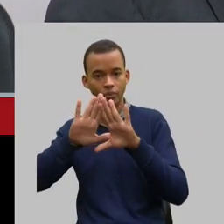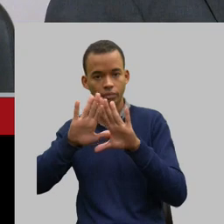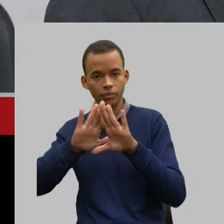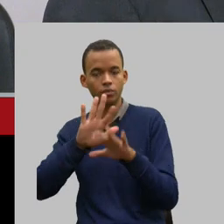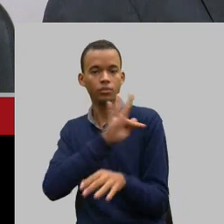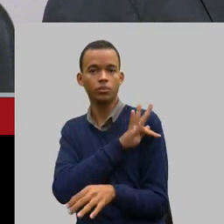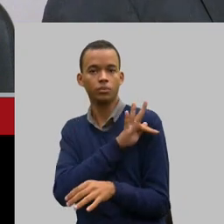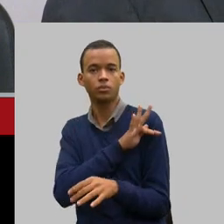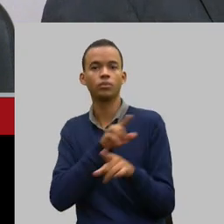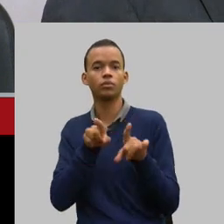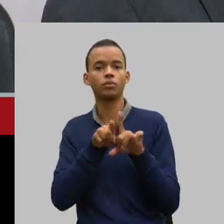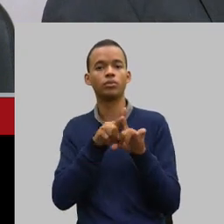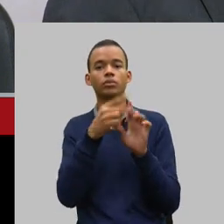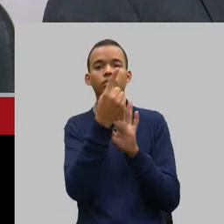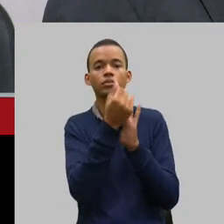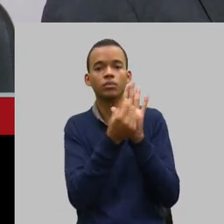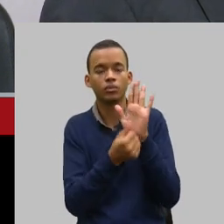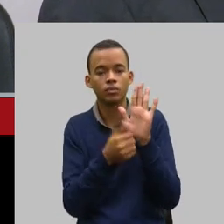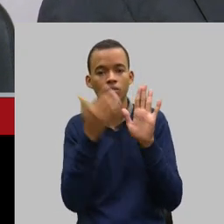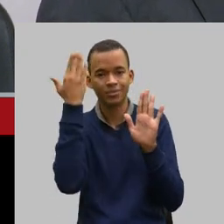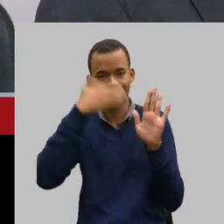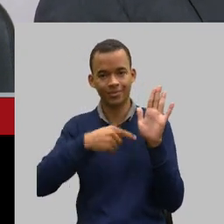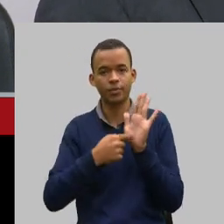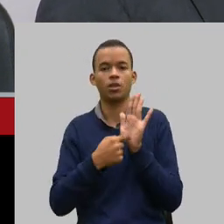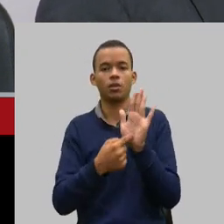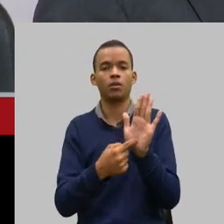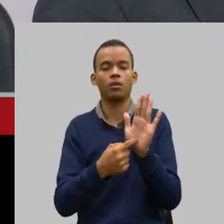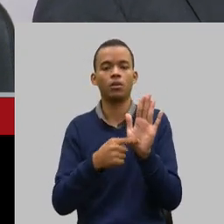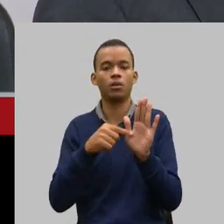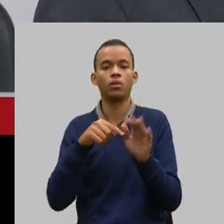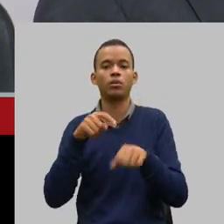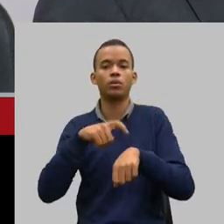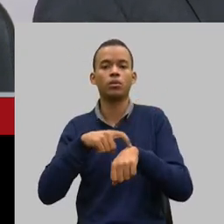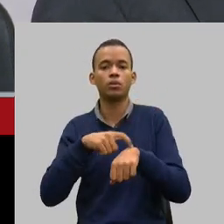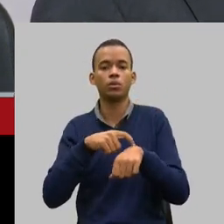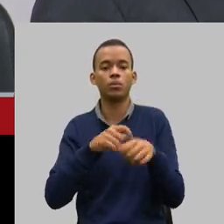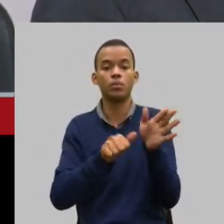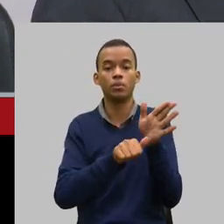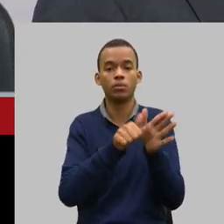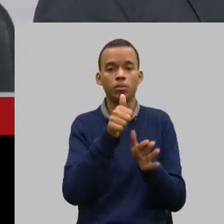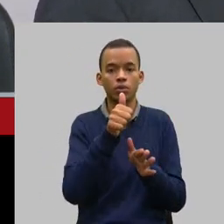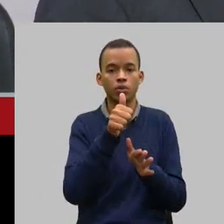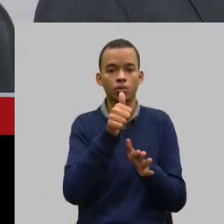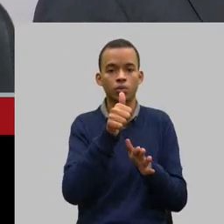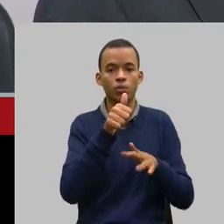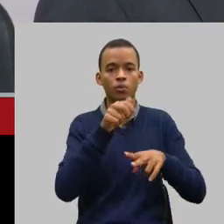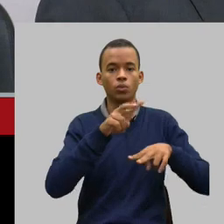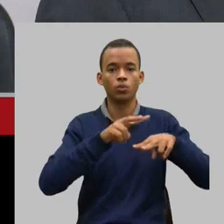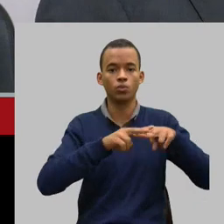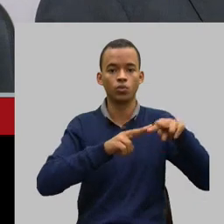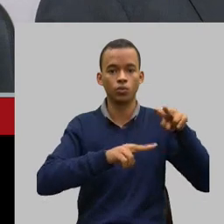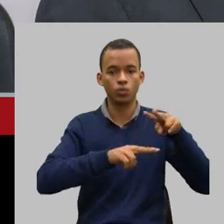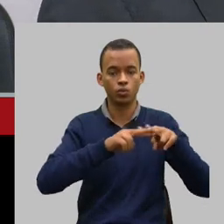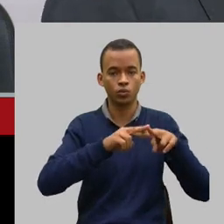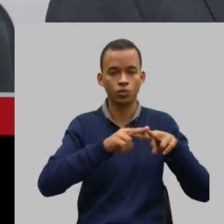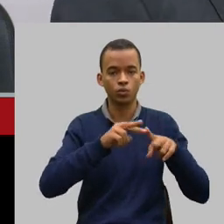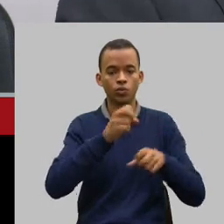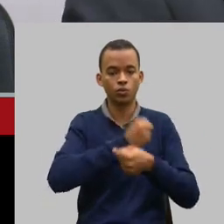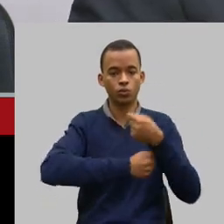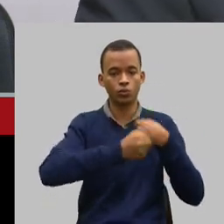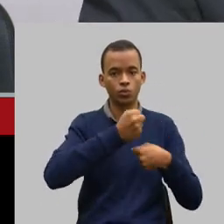contas Considerando o período de 1eo de junho de 2023 a 31 de Maio de 2024